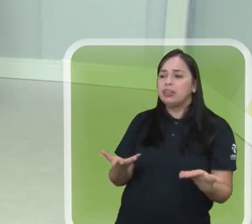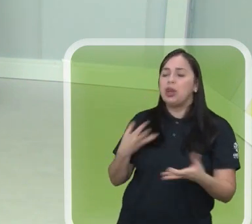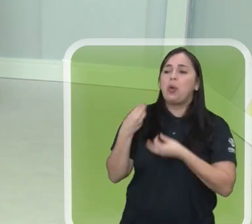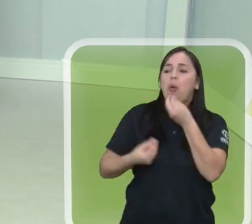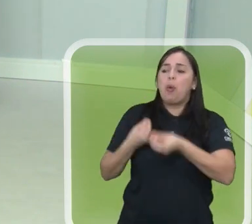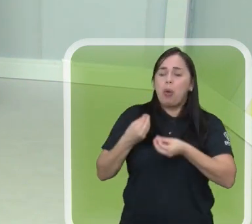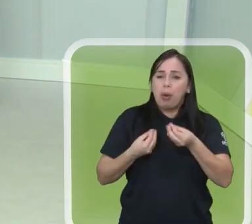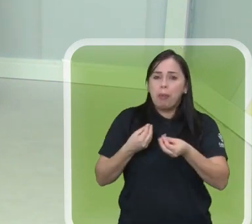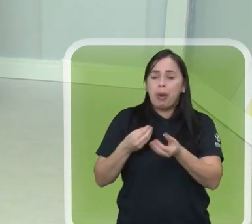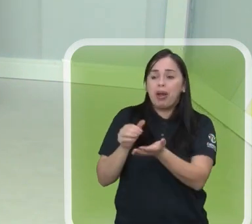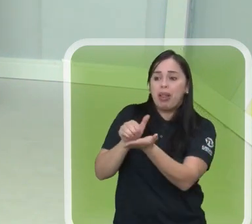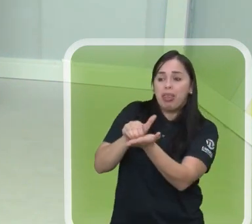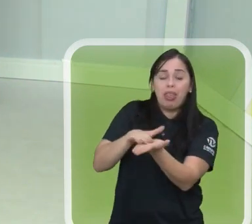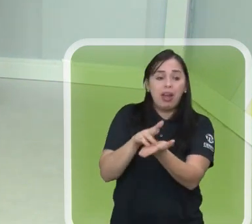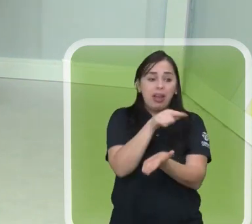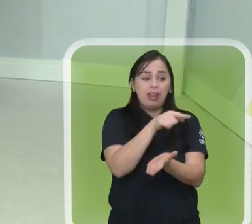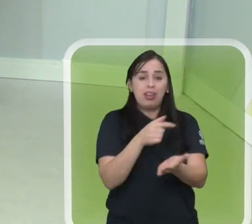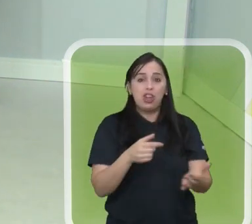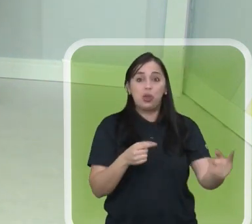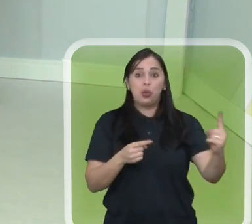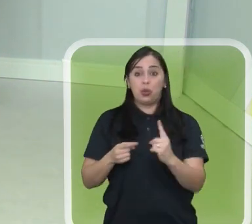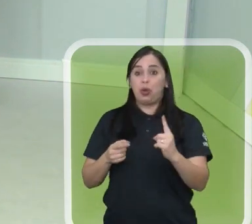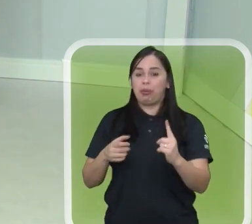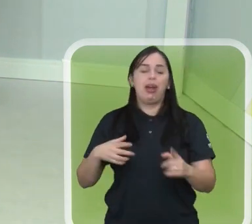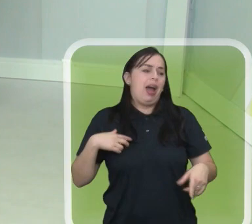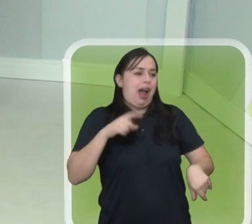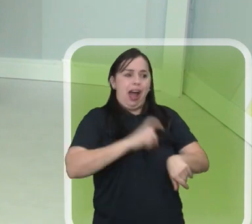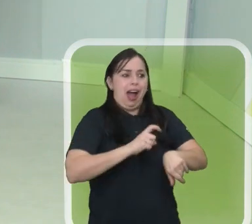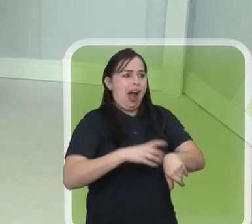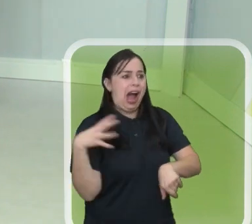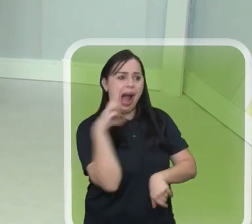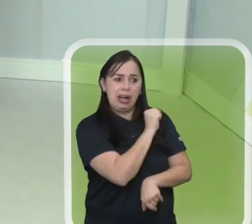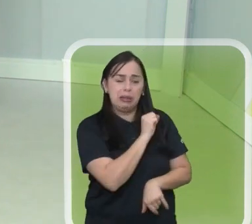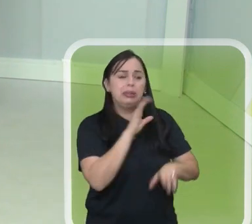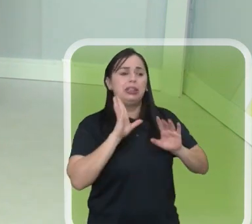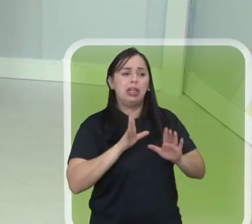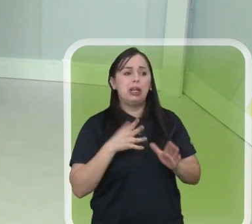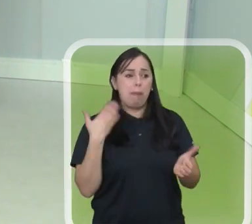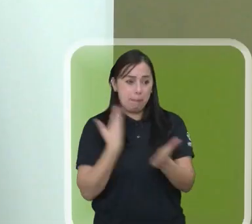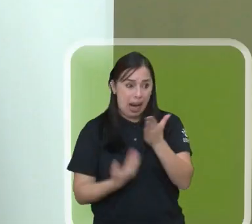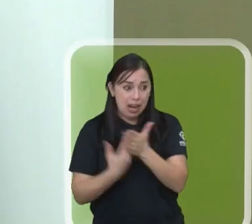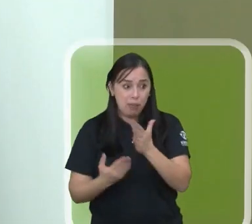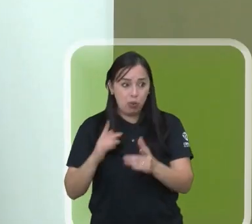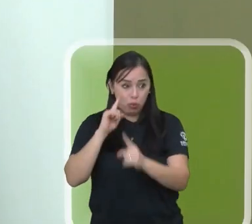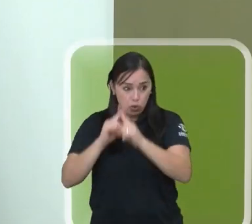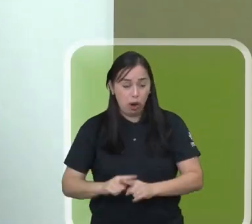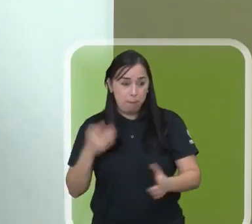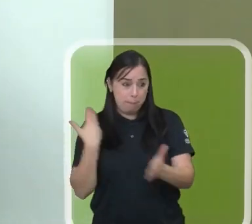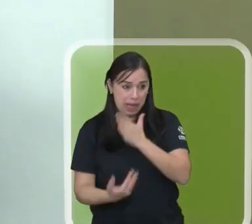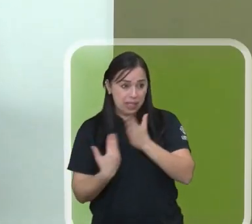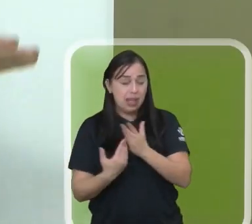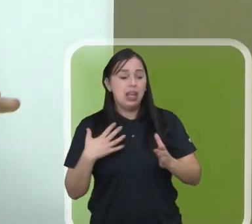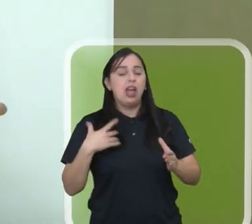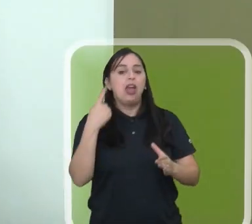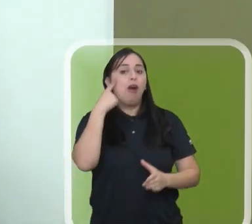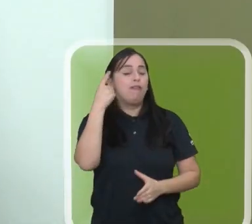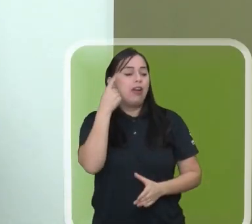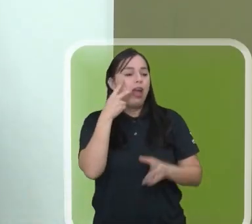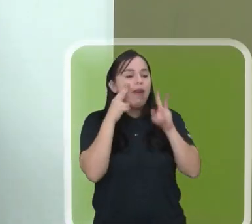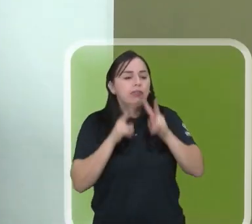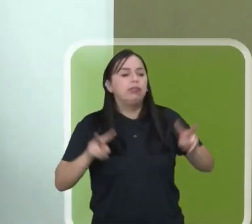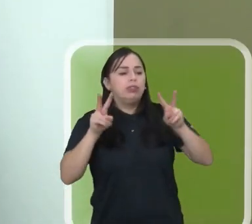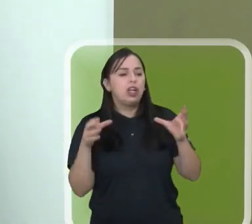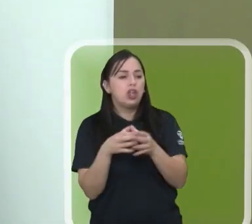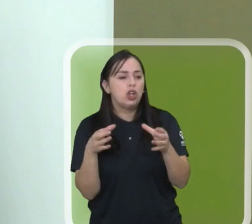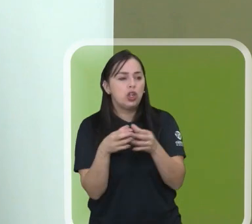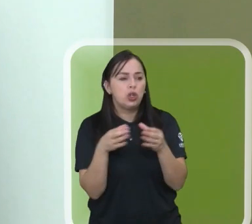do Edson e a chegada do Oliveira? Muito rápido. Na hora que, de fato, nós perdemos o jogo, eu já vi que o nosso time chegou no limite, vendo os